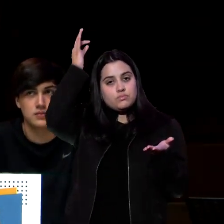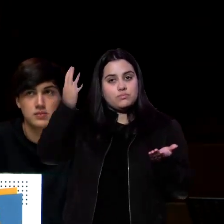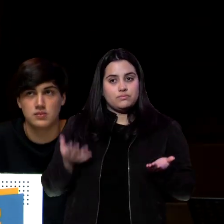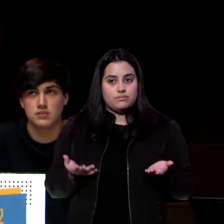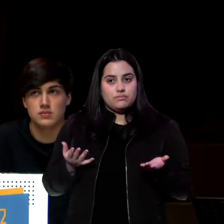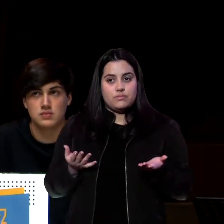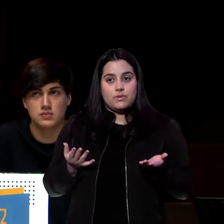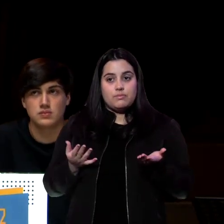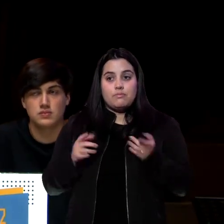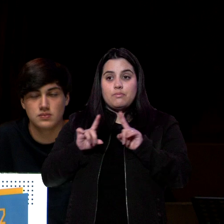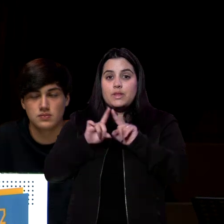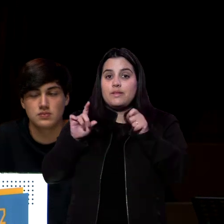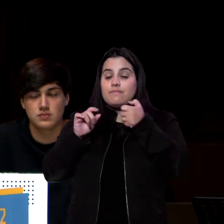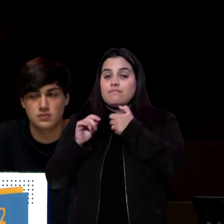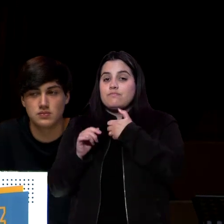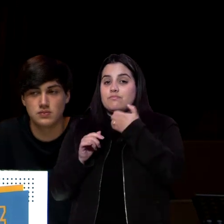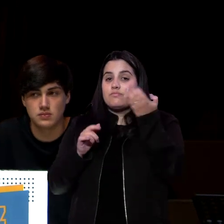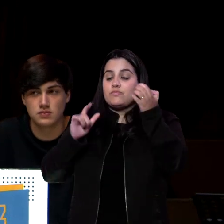Fora dele.